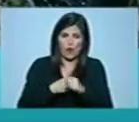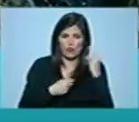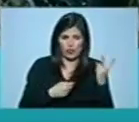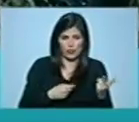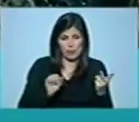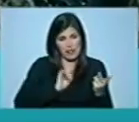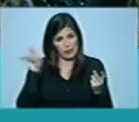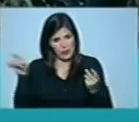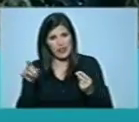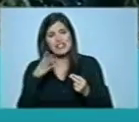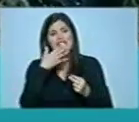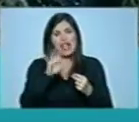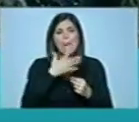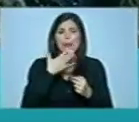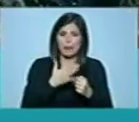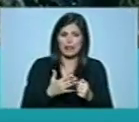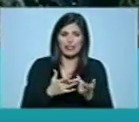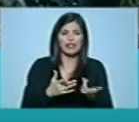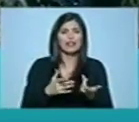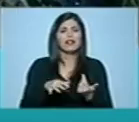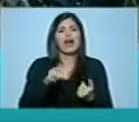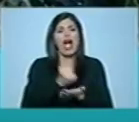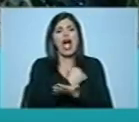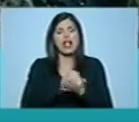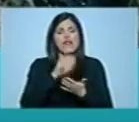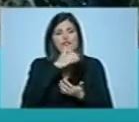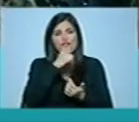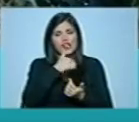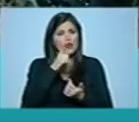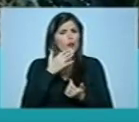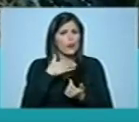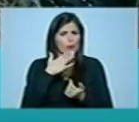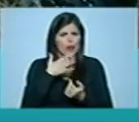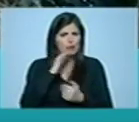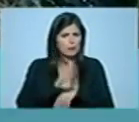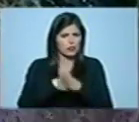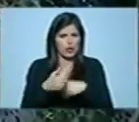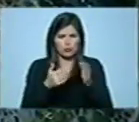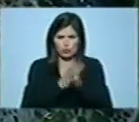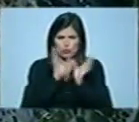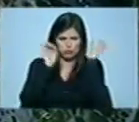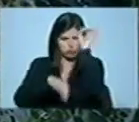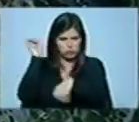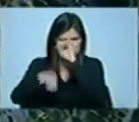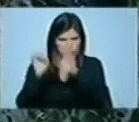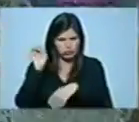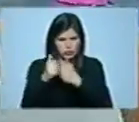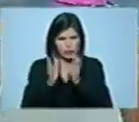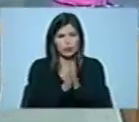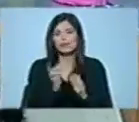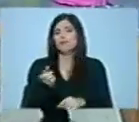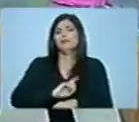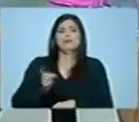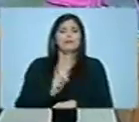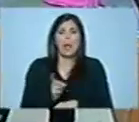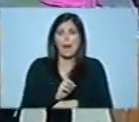A minha e a tua. Água, sal, pimenta, alho e vinho branco. E misturar tudo, é só pôr tudo dentro da panela? Não, vai tudo ao mesmo